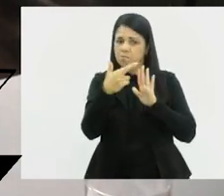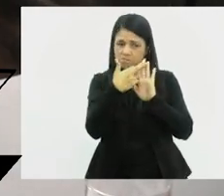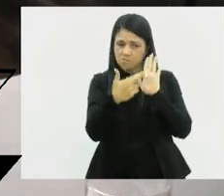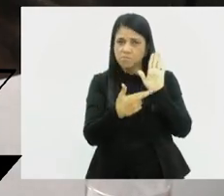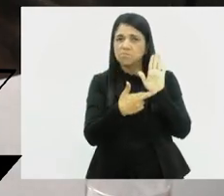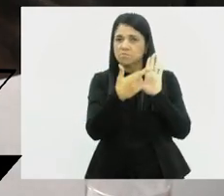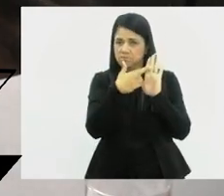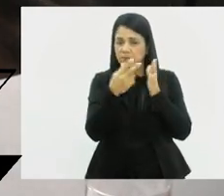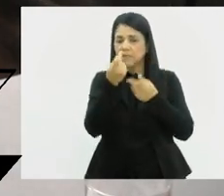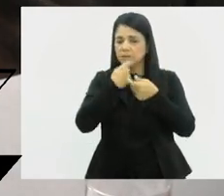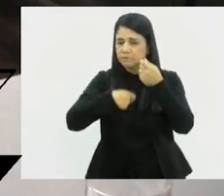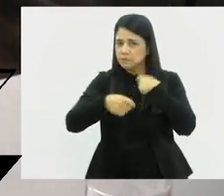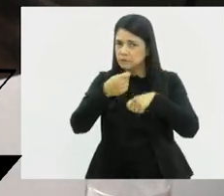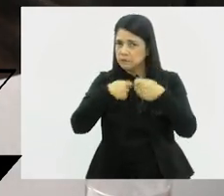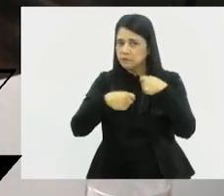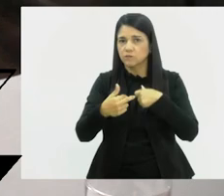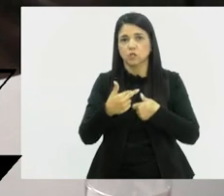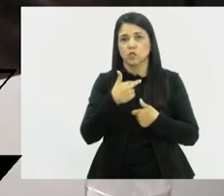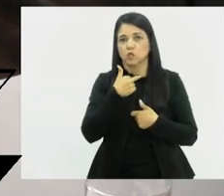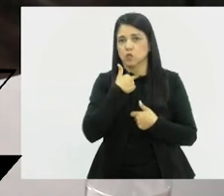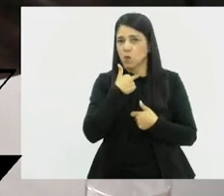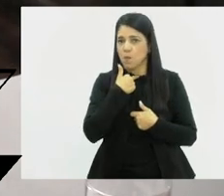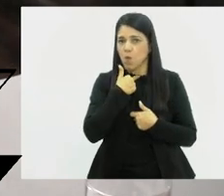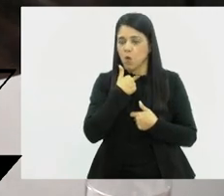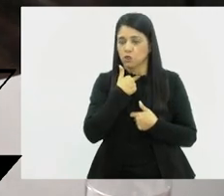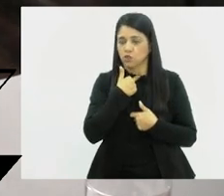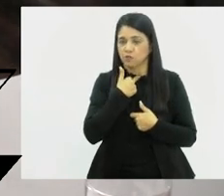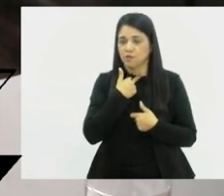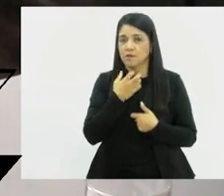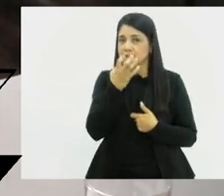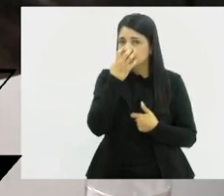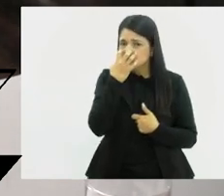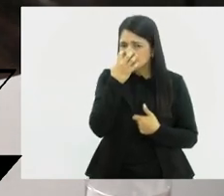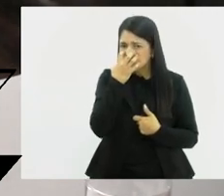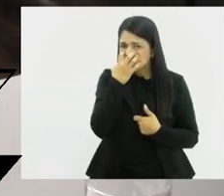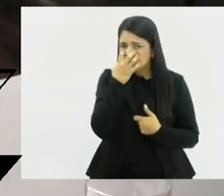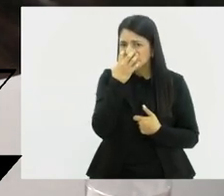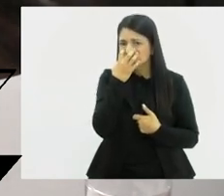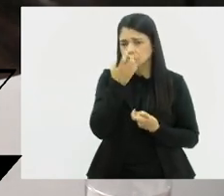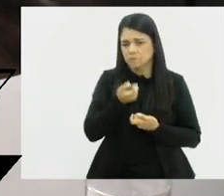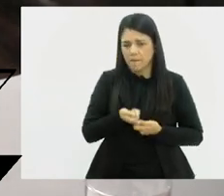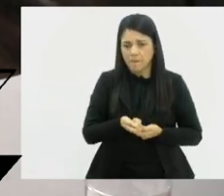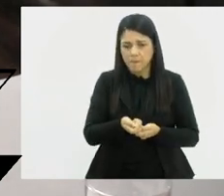normatividade administrativa que não pode trafegar com um cão e não